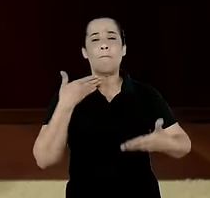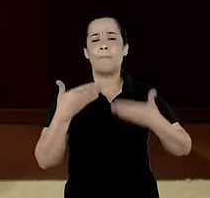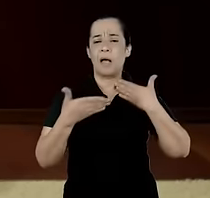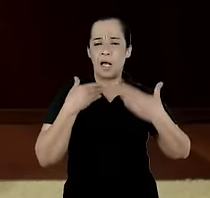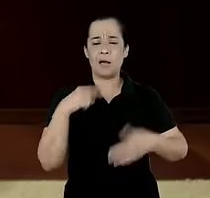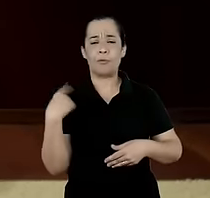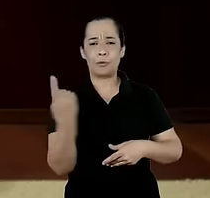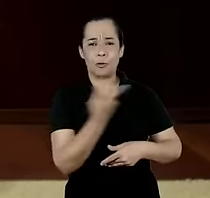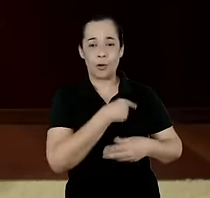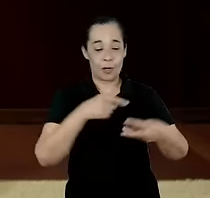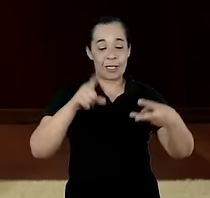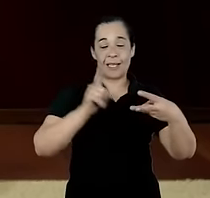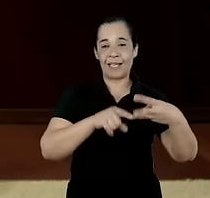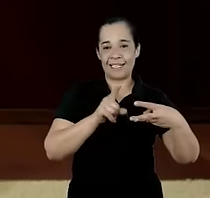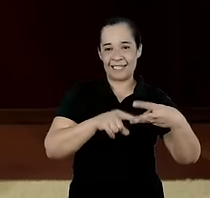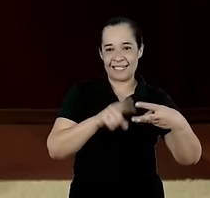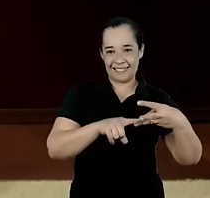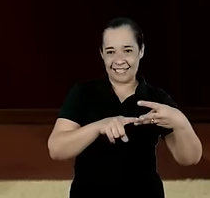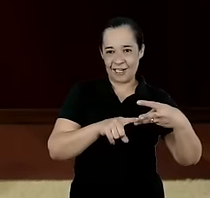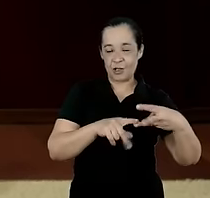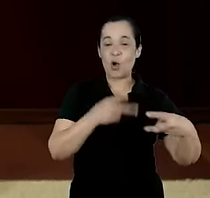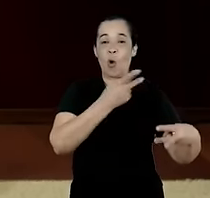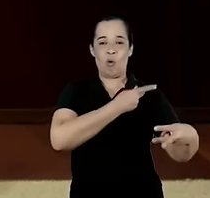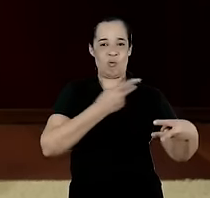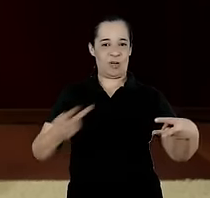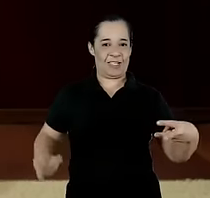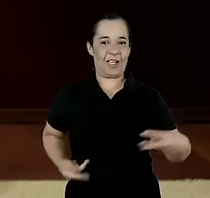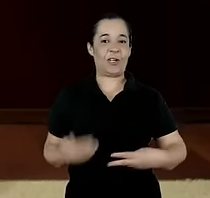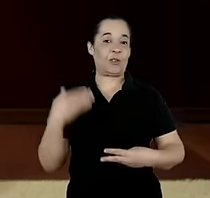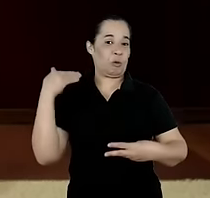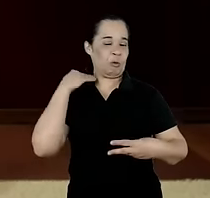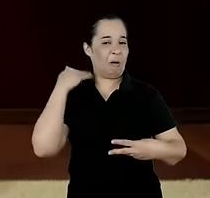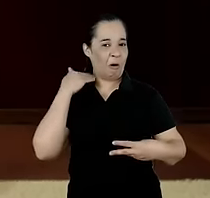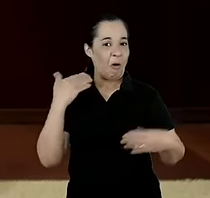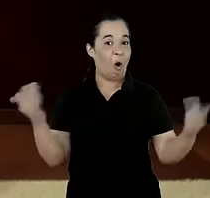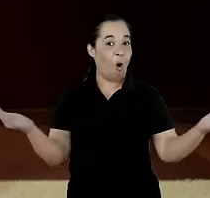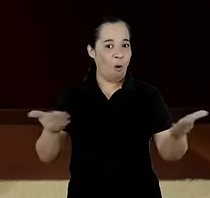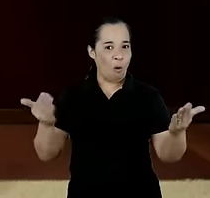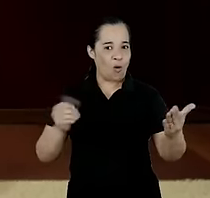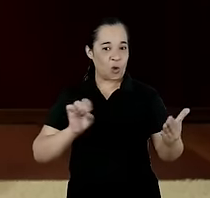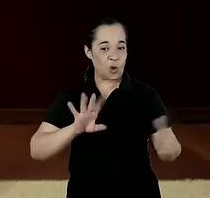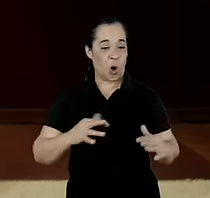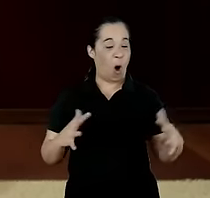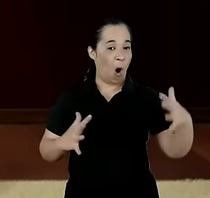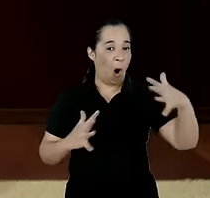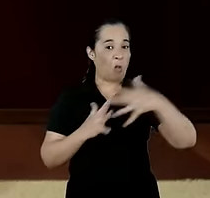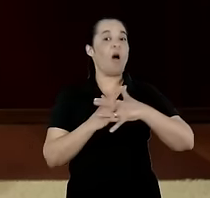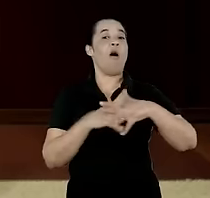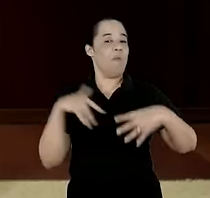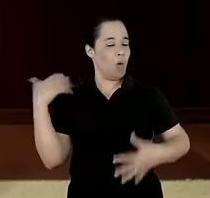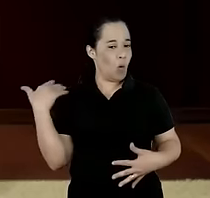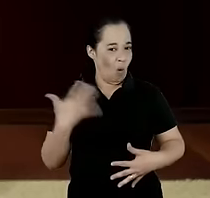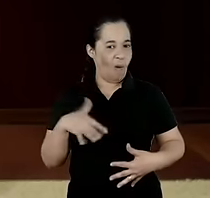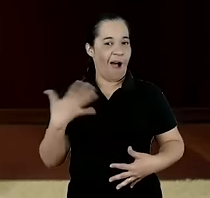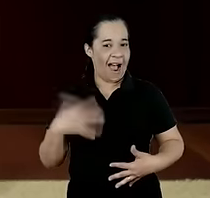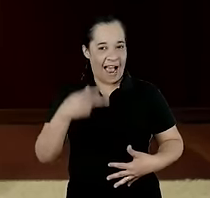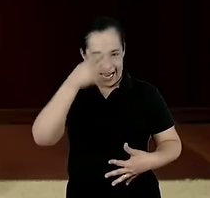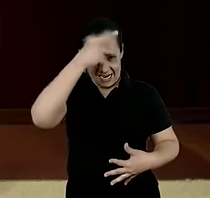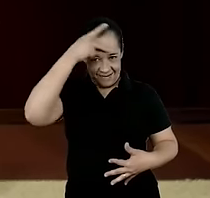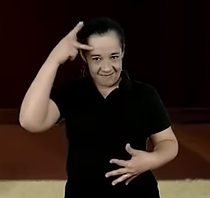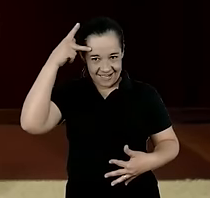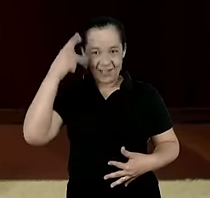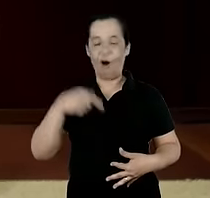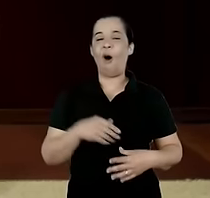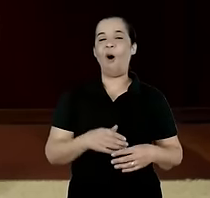pelo Otávio de Lazari que é o presidente do banco então hoje só fera né a gente tá tendo a oportunidade de encontrar o pessoal de dentro do banco o